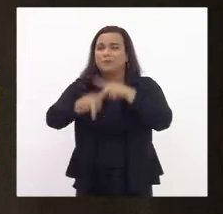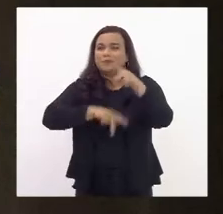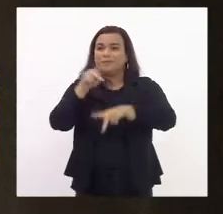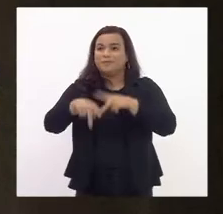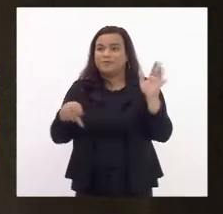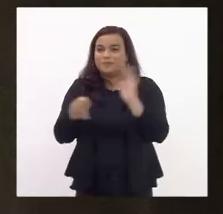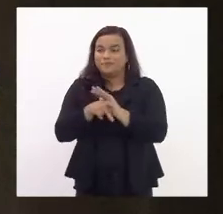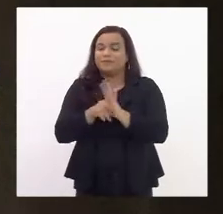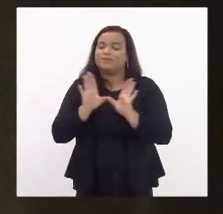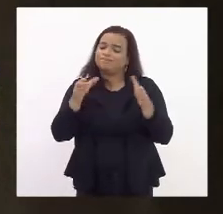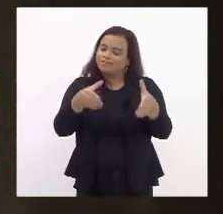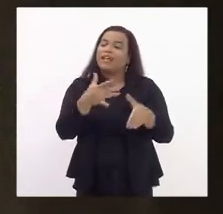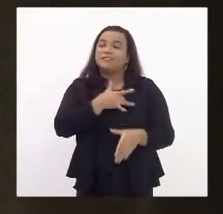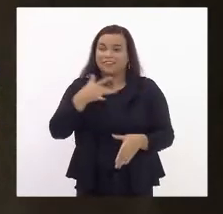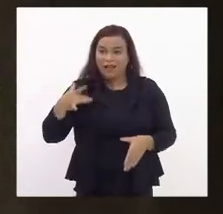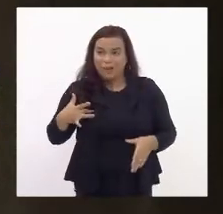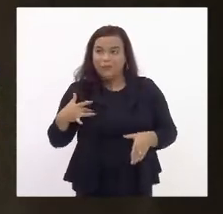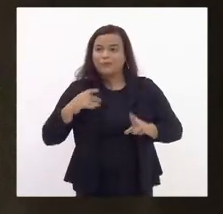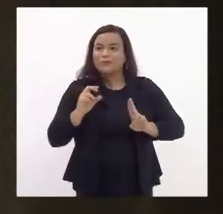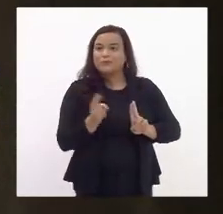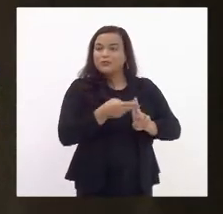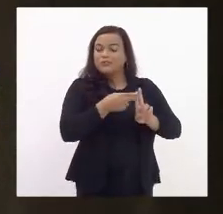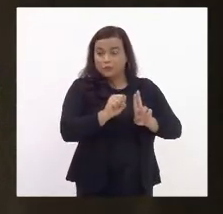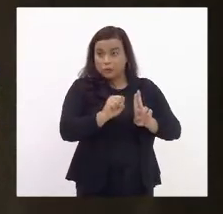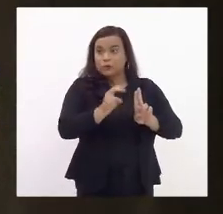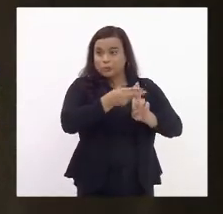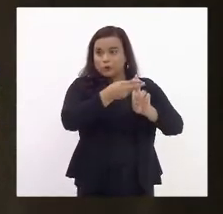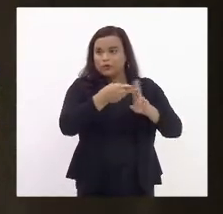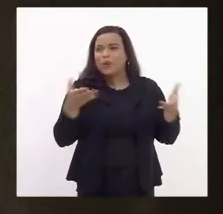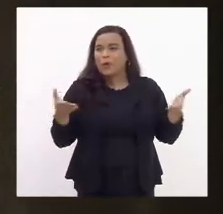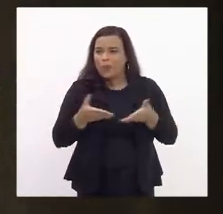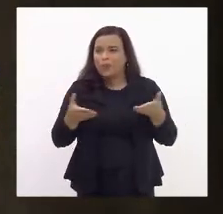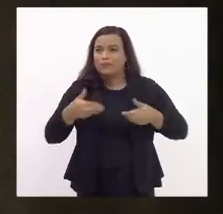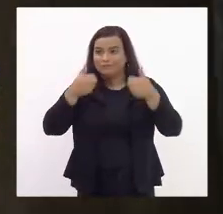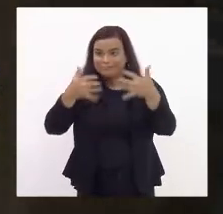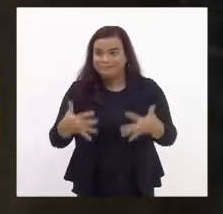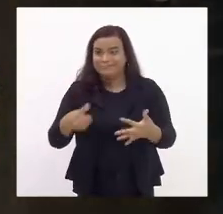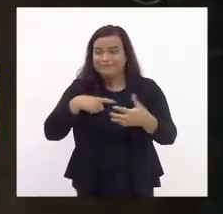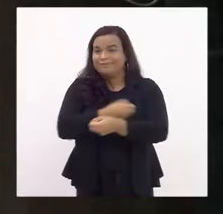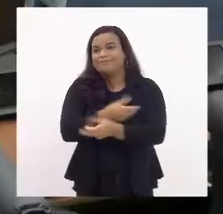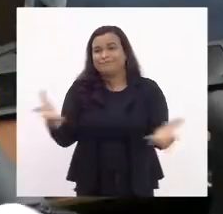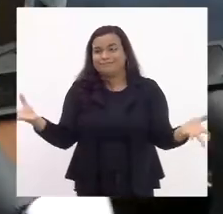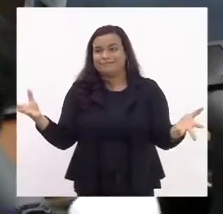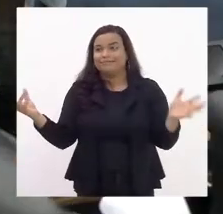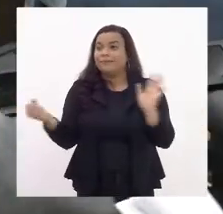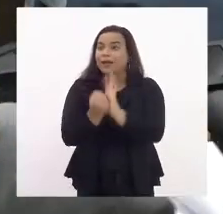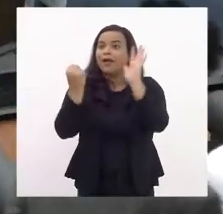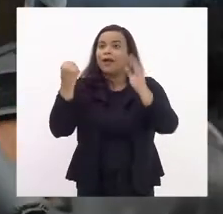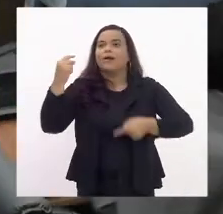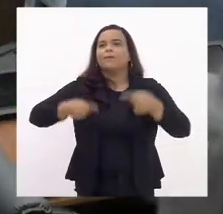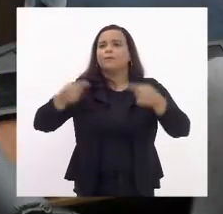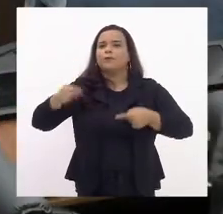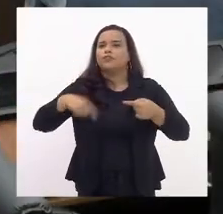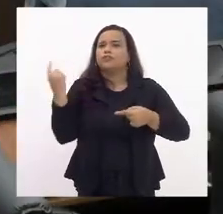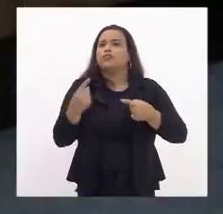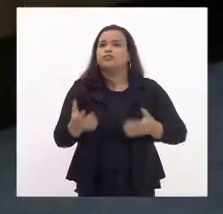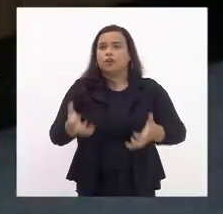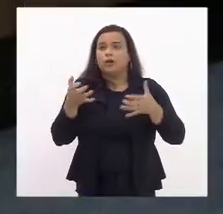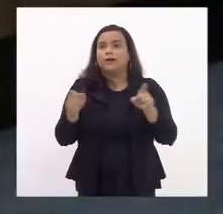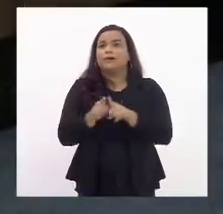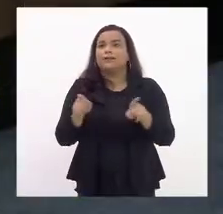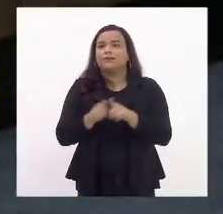pela saúde, pelo Sistema Único de Saúde, no dia de hoje. Então, marca a política que queremos e